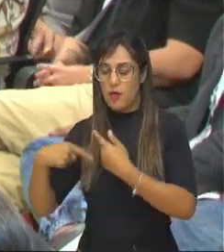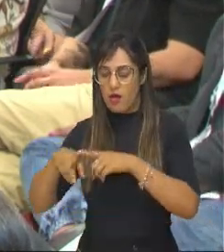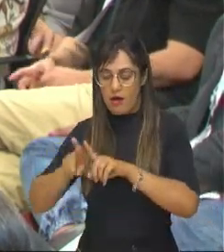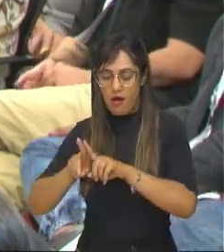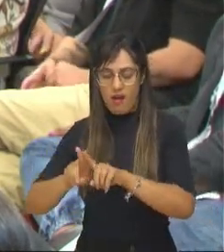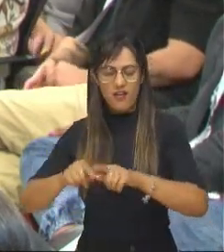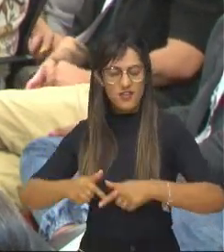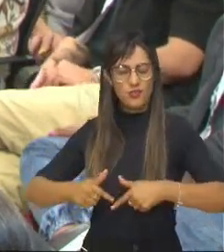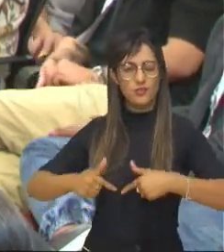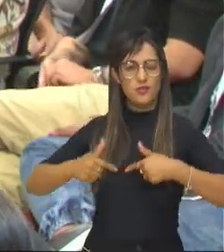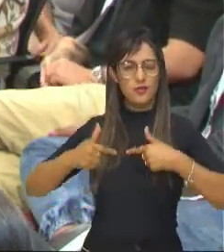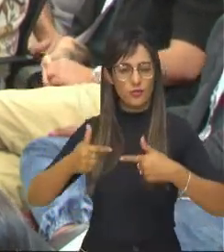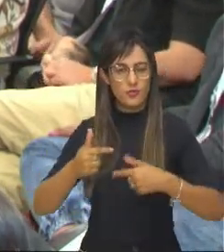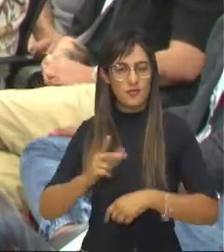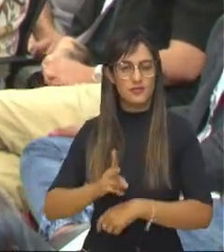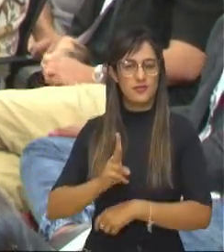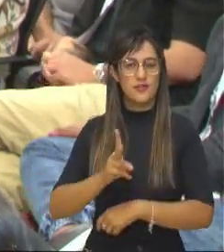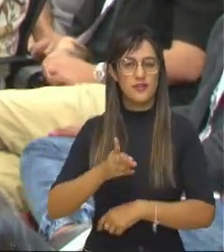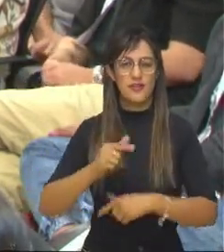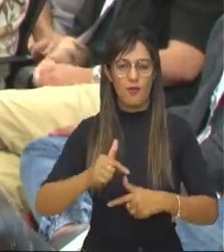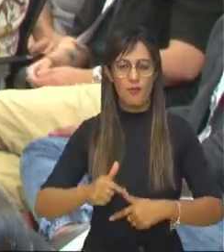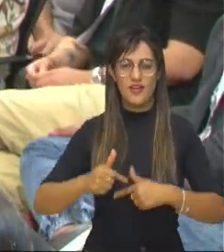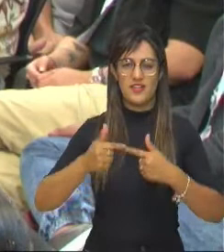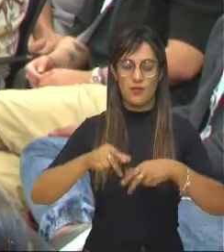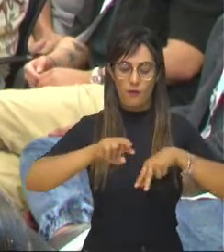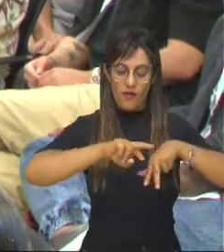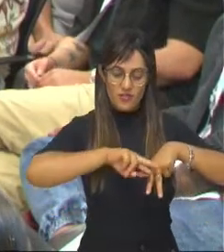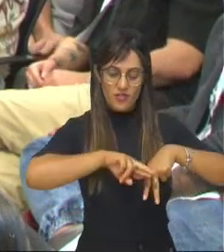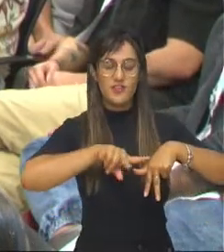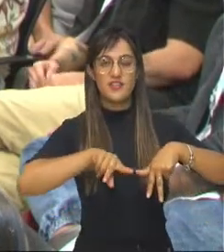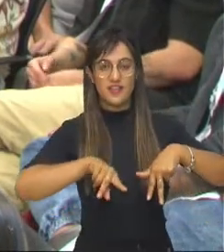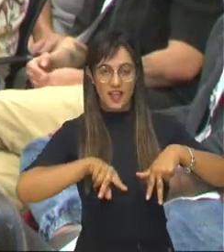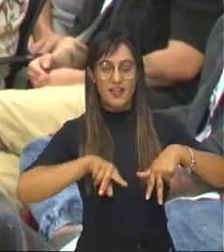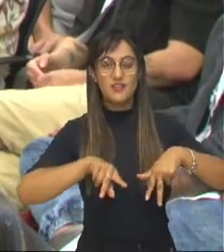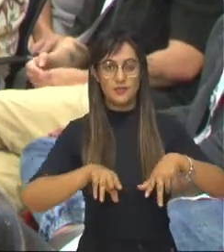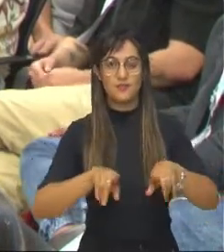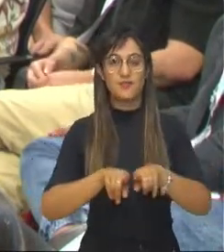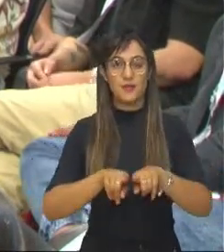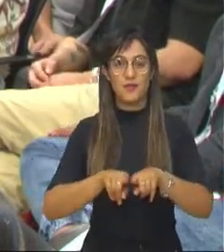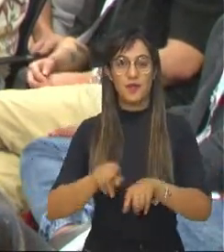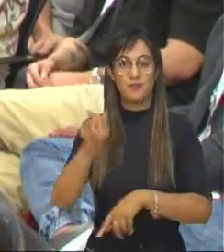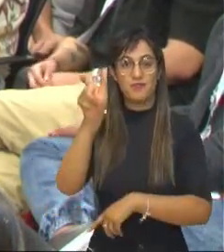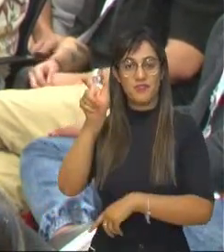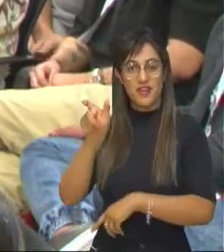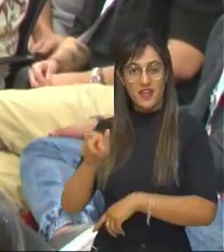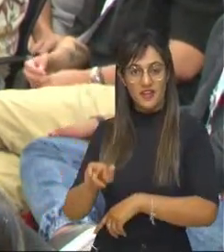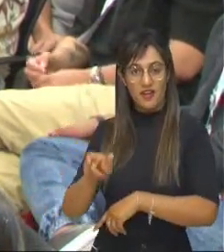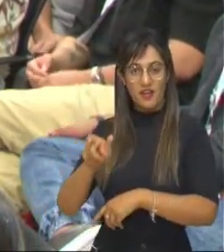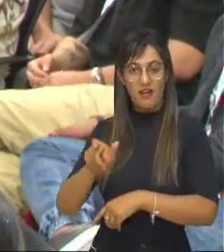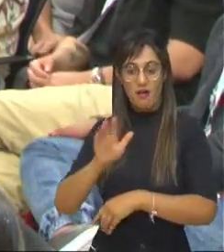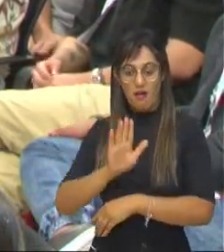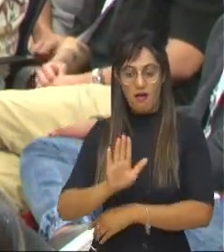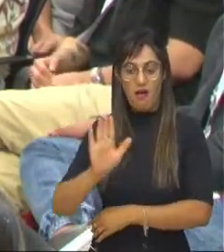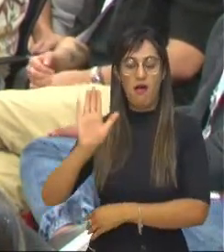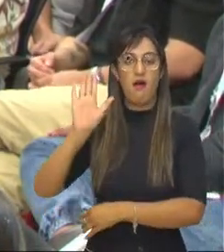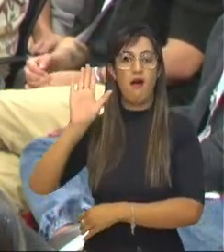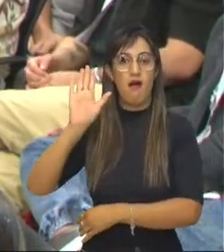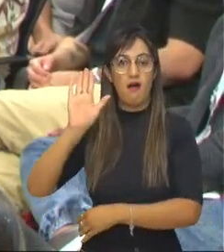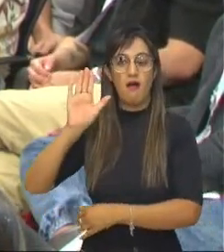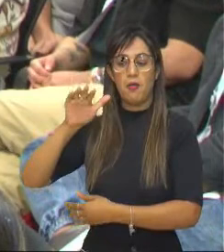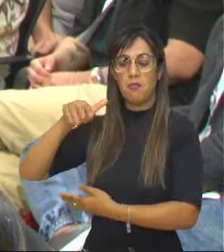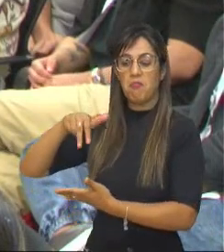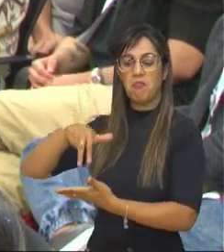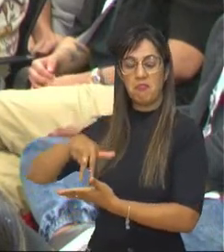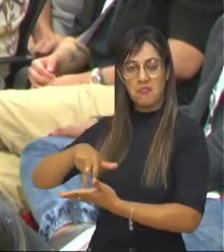luta, que sempre está participando junto com a questão da diversidade, né, e ela se levantou dentro